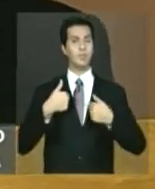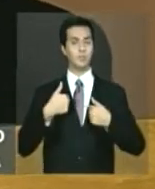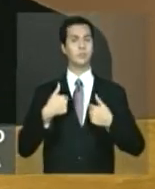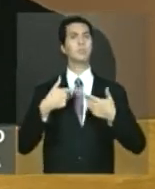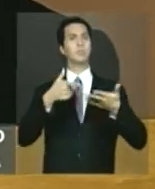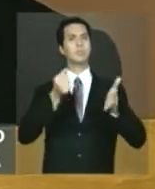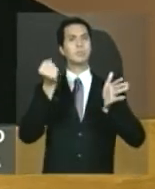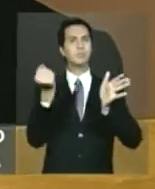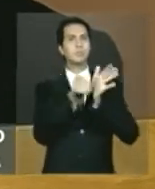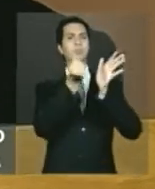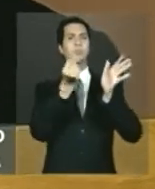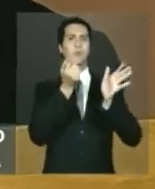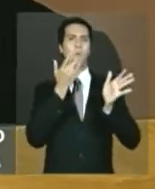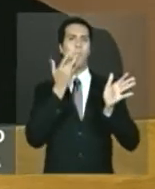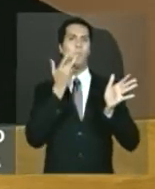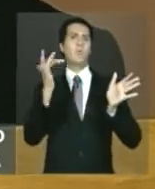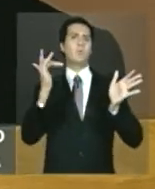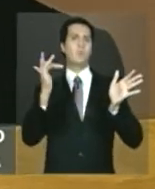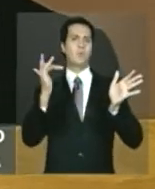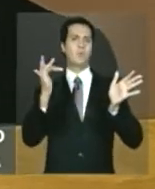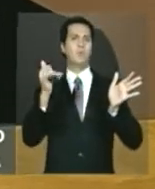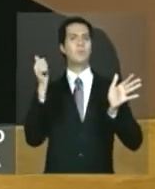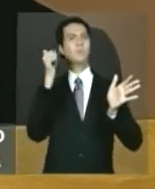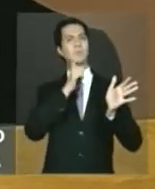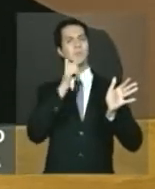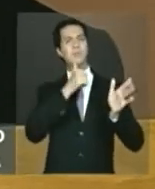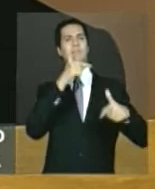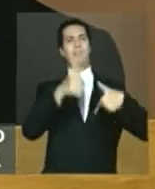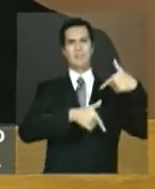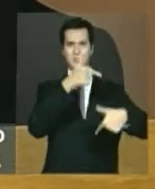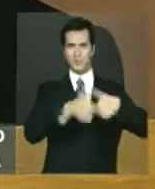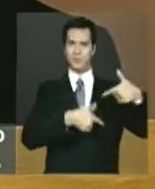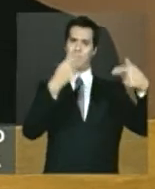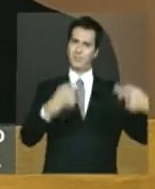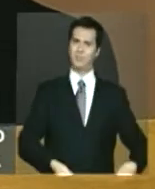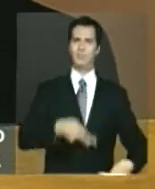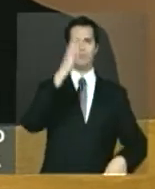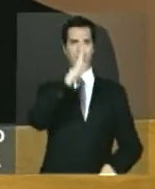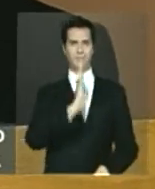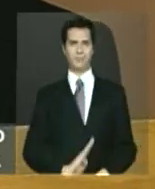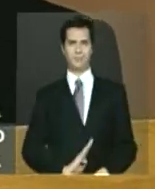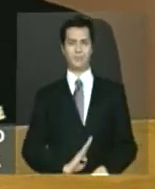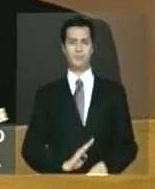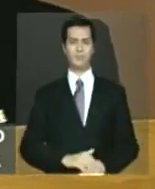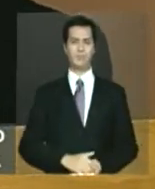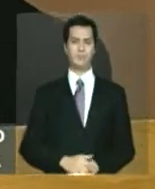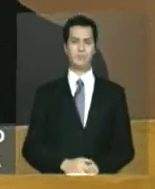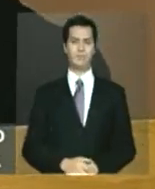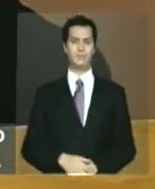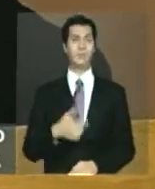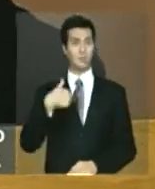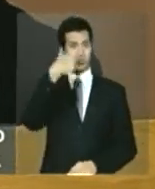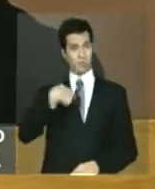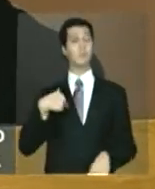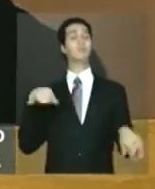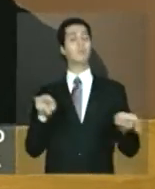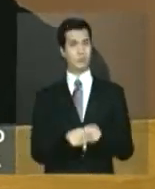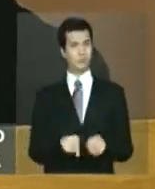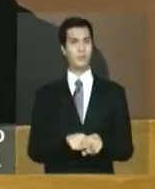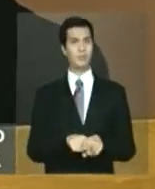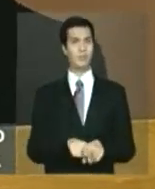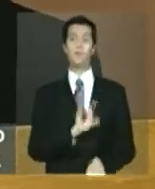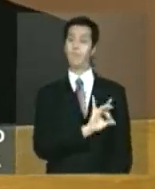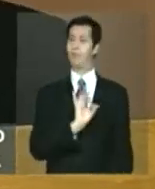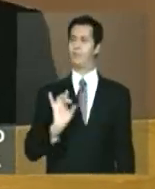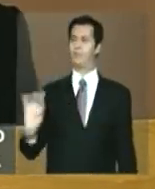selo ouro né das mulheres trabalhadoras desse de nosso país incluindo a mim e a todas nós